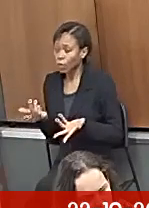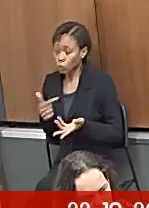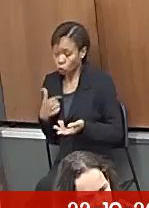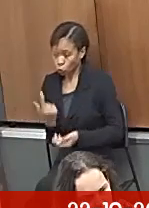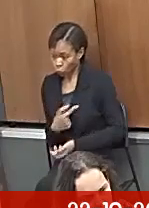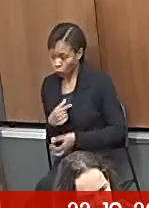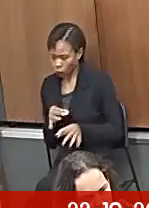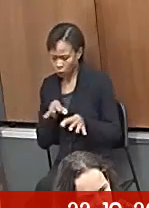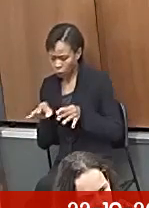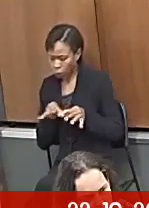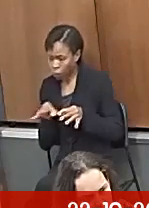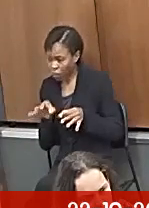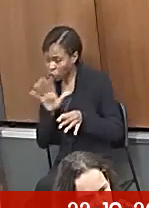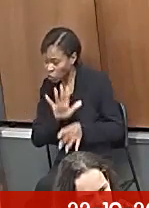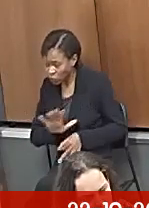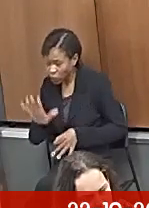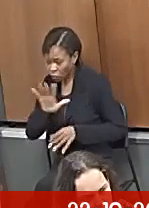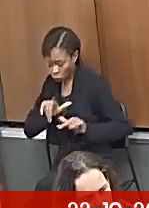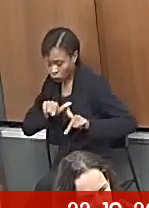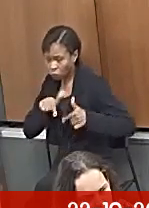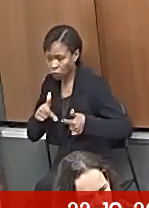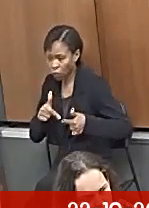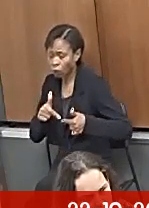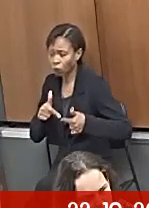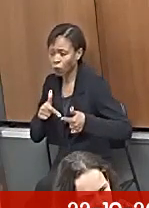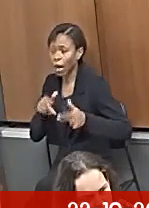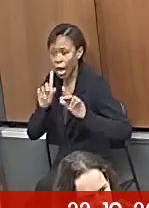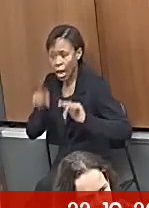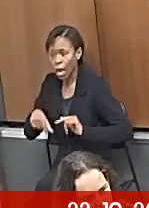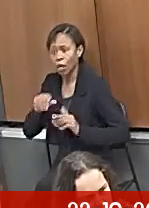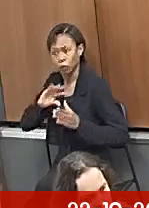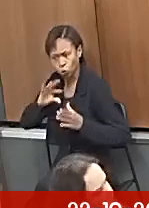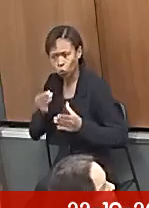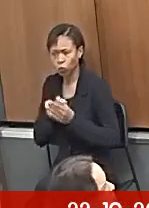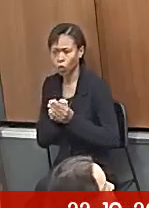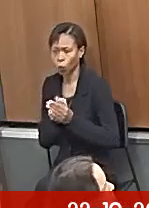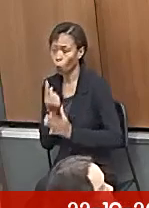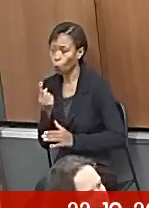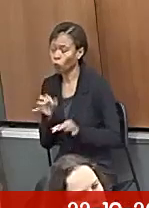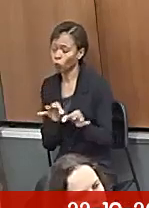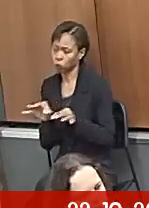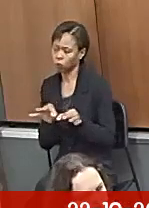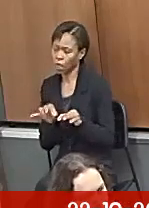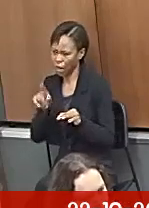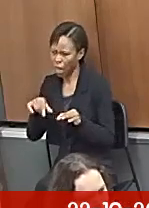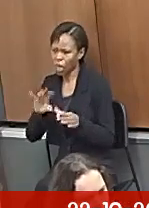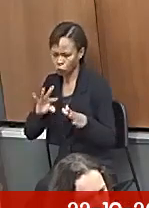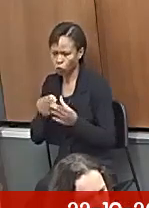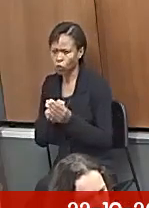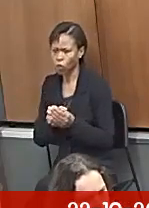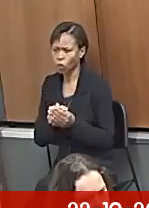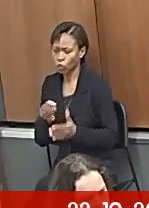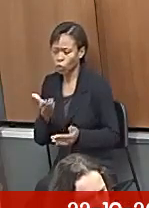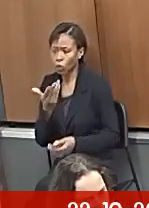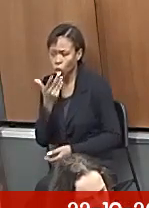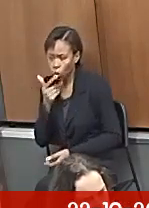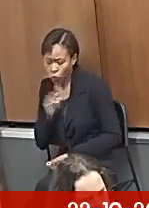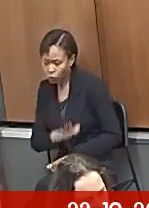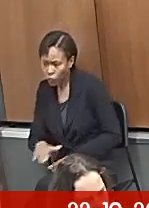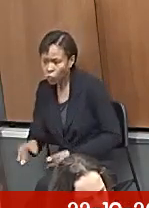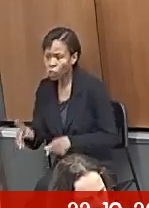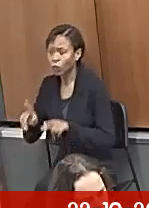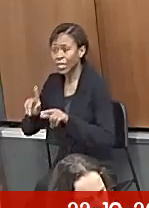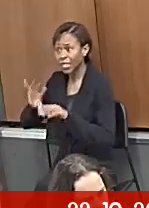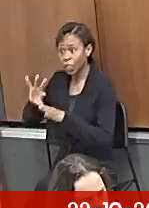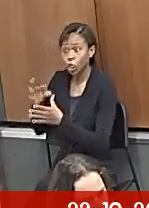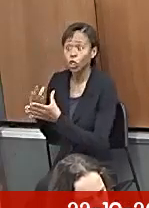atuação, deputados, nosso plano geral de atuação bienal é inclusão, um dos planos. Na educação, é a educação infantil e inclusão. É o